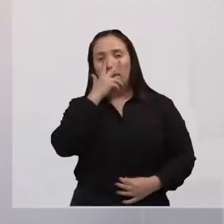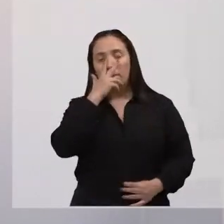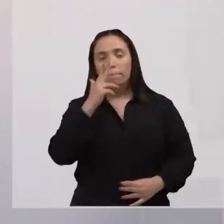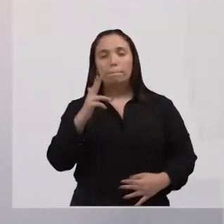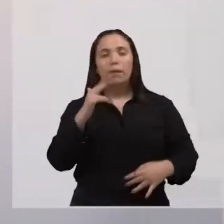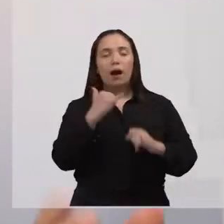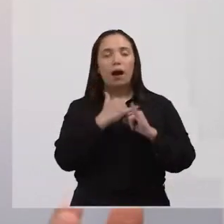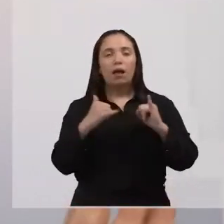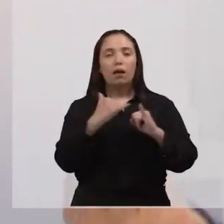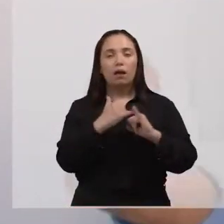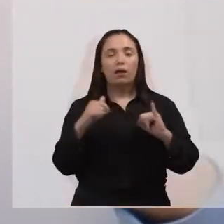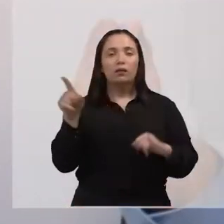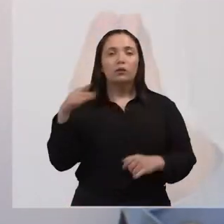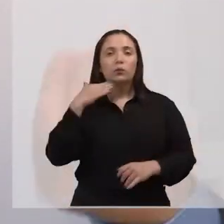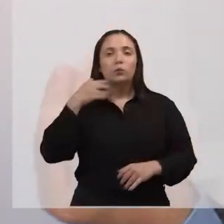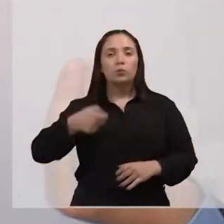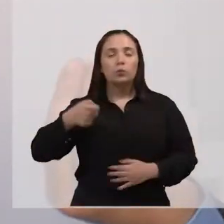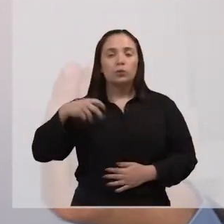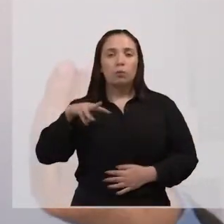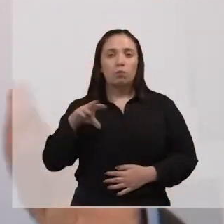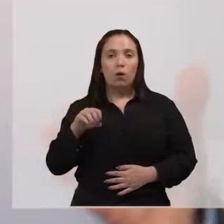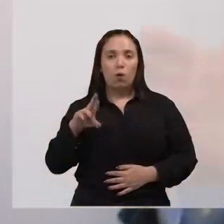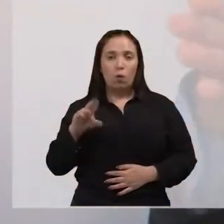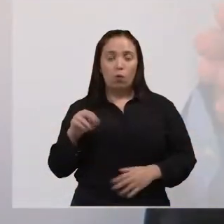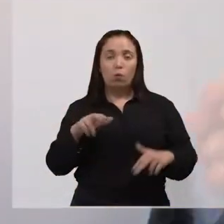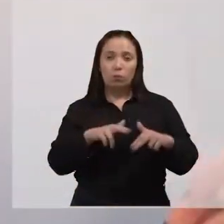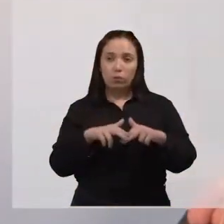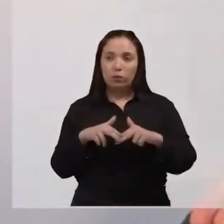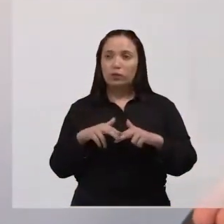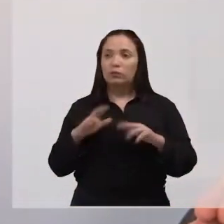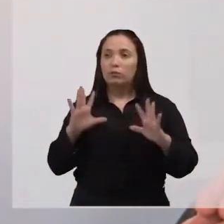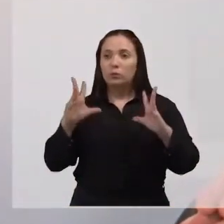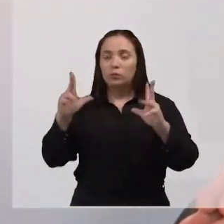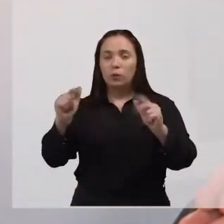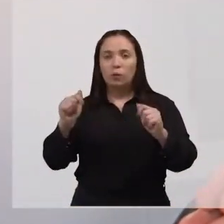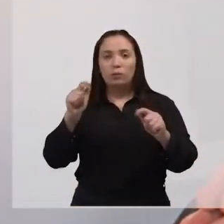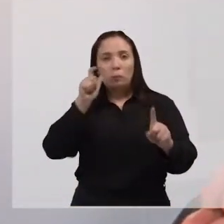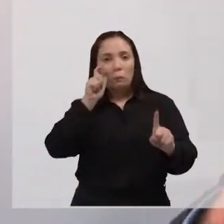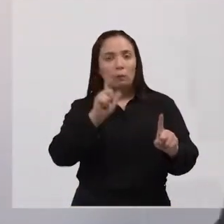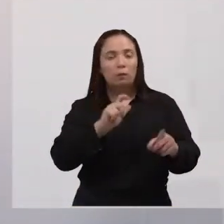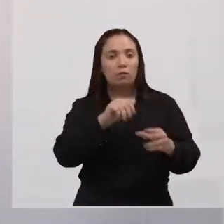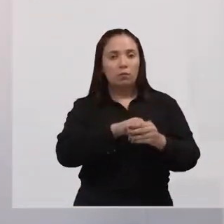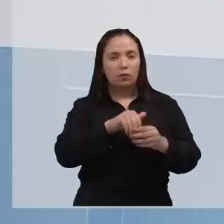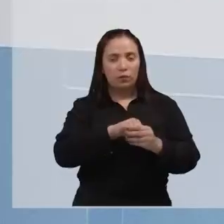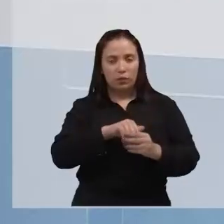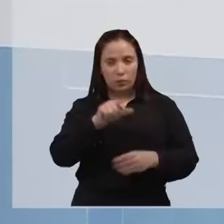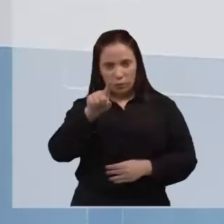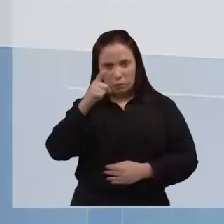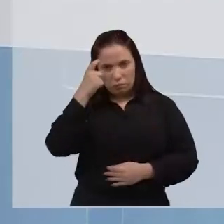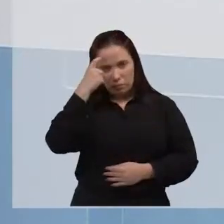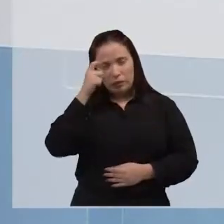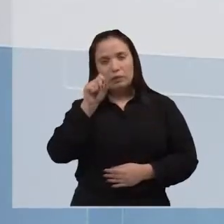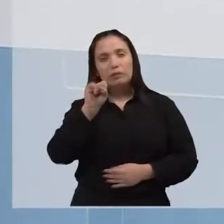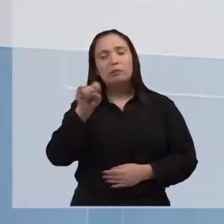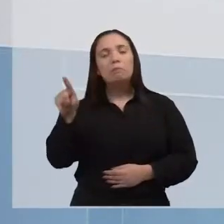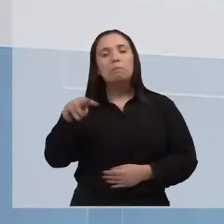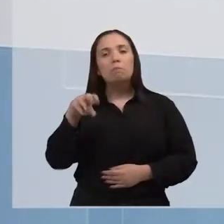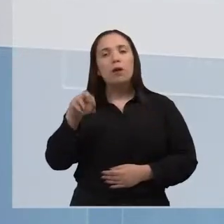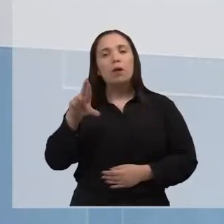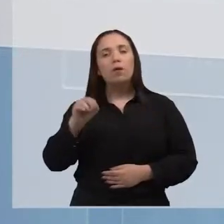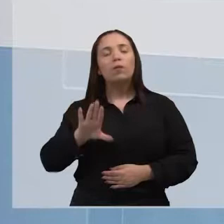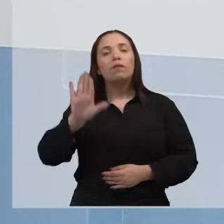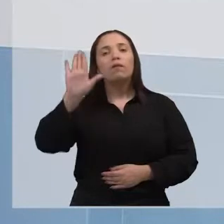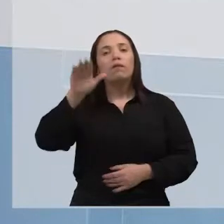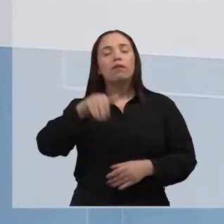Moro. Por isso que uma parte desse eleitorado está se deslocando para ele. Tu já pensou se o juiz Moro resolvesse ser